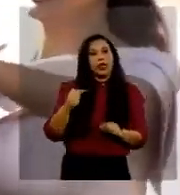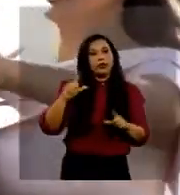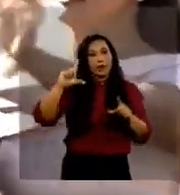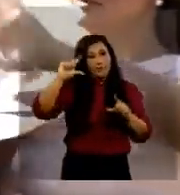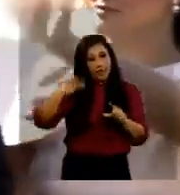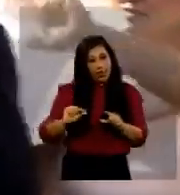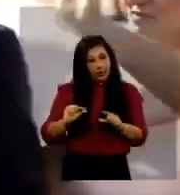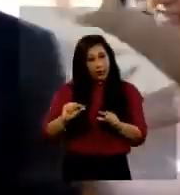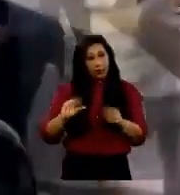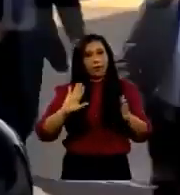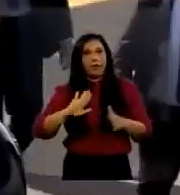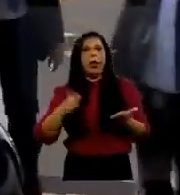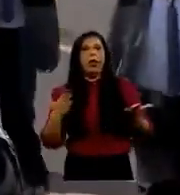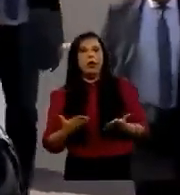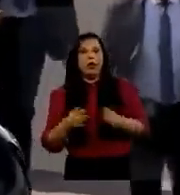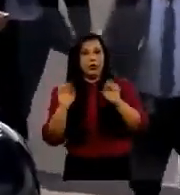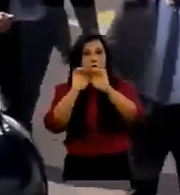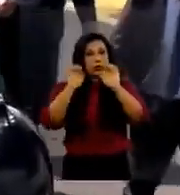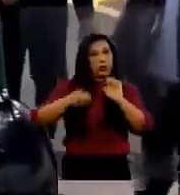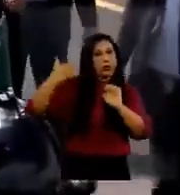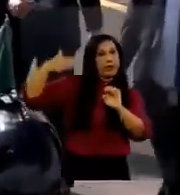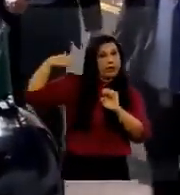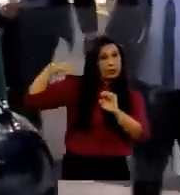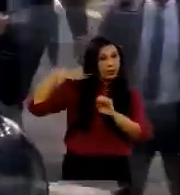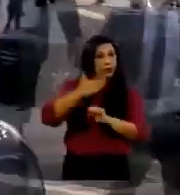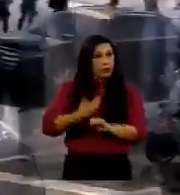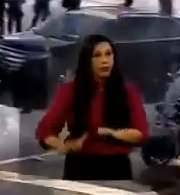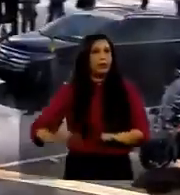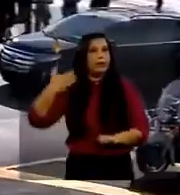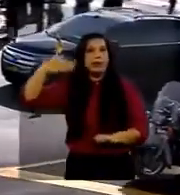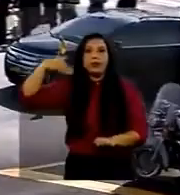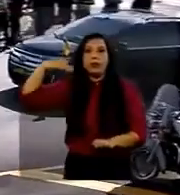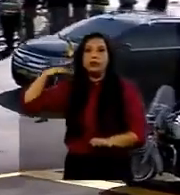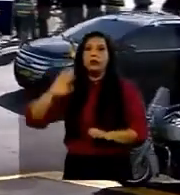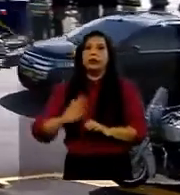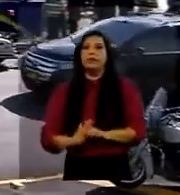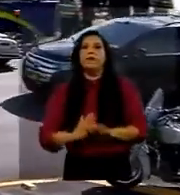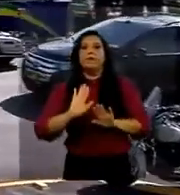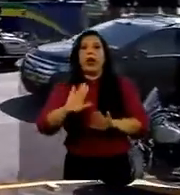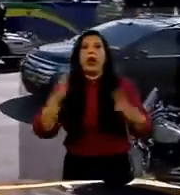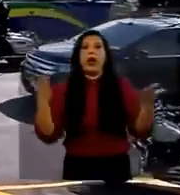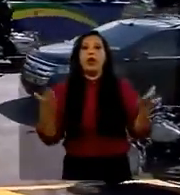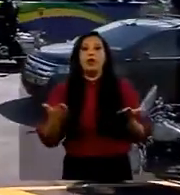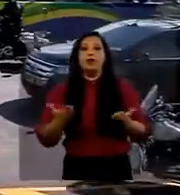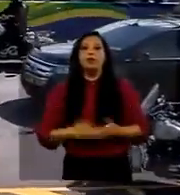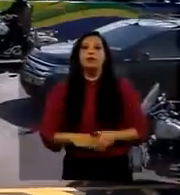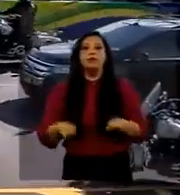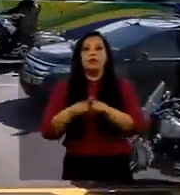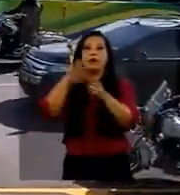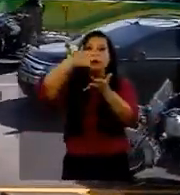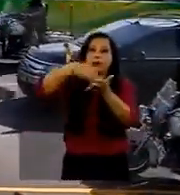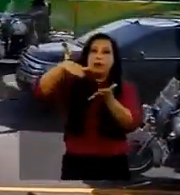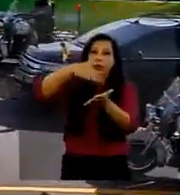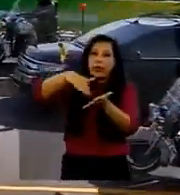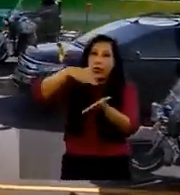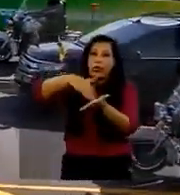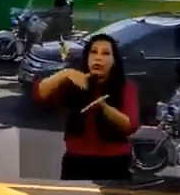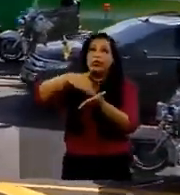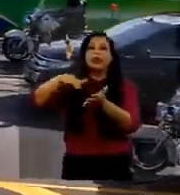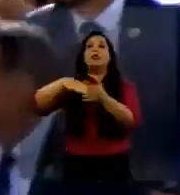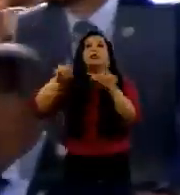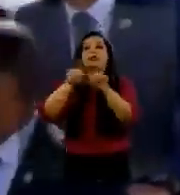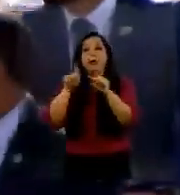do que a estrutura anterior. Do governo anterior. E as secretarias, algumas secretarias também